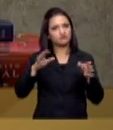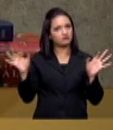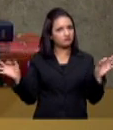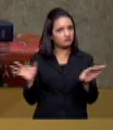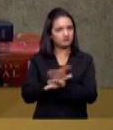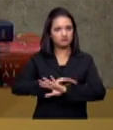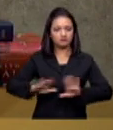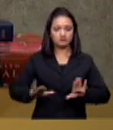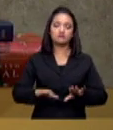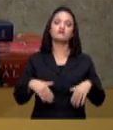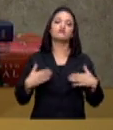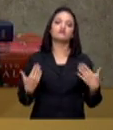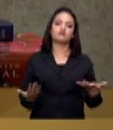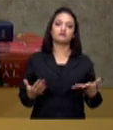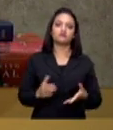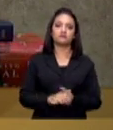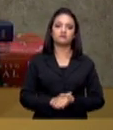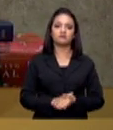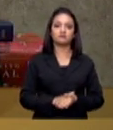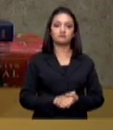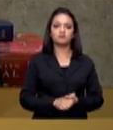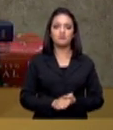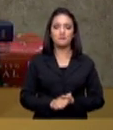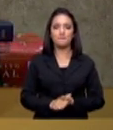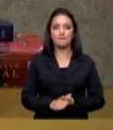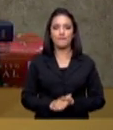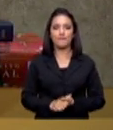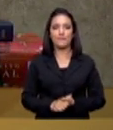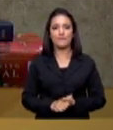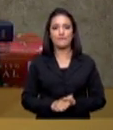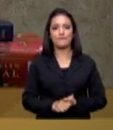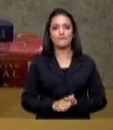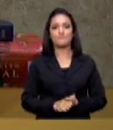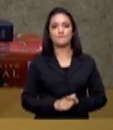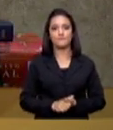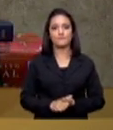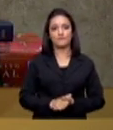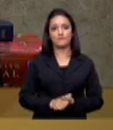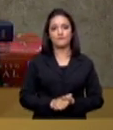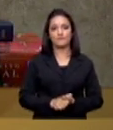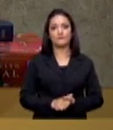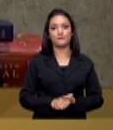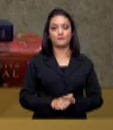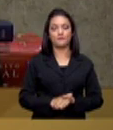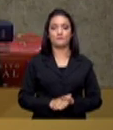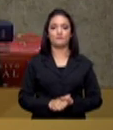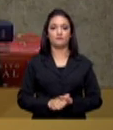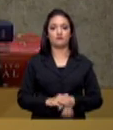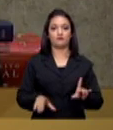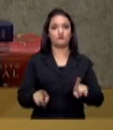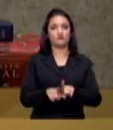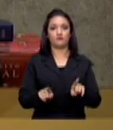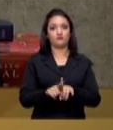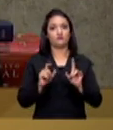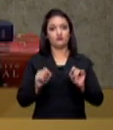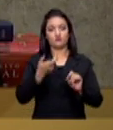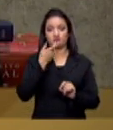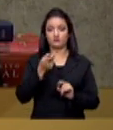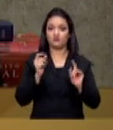sob pena de decadência. E aqui eu chamo a atenção, inclusive, para o seguinte: além